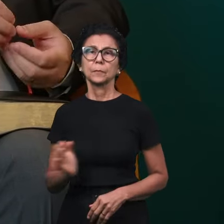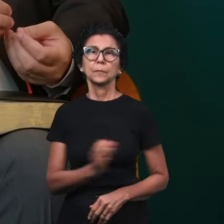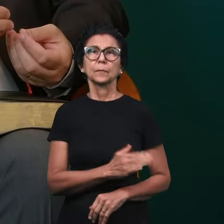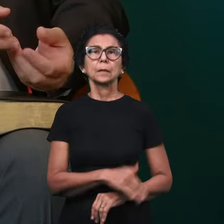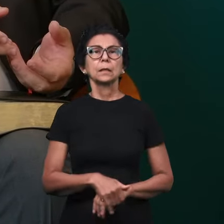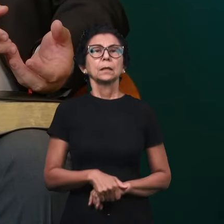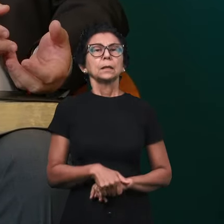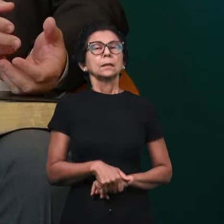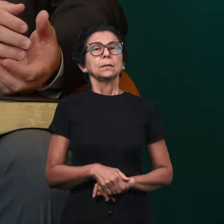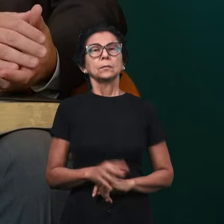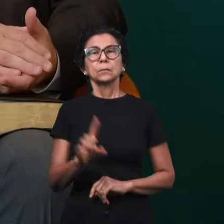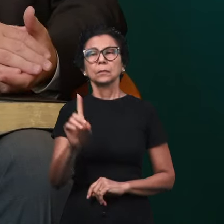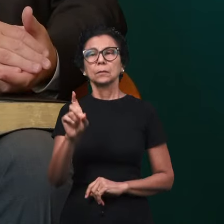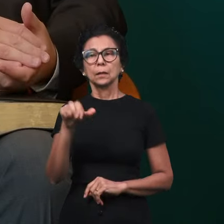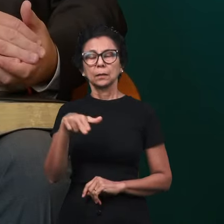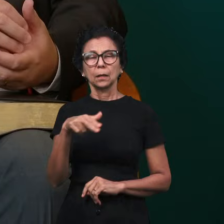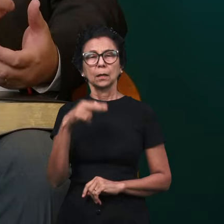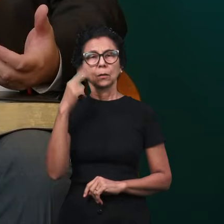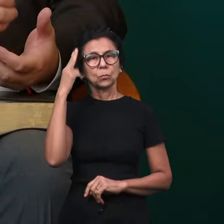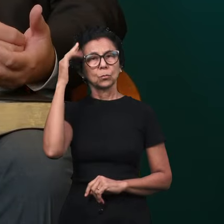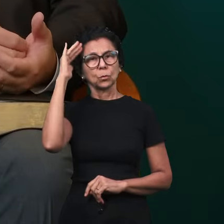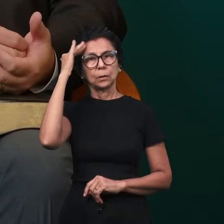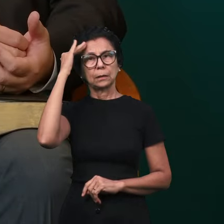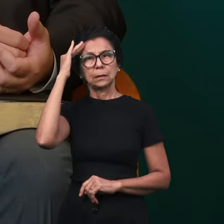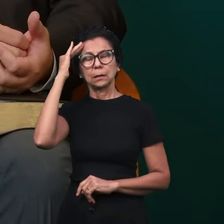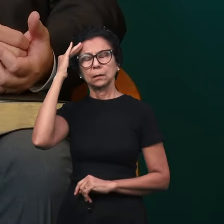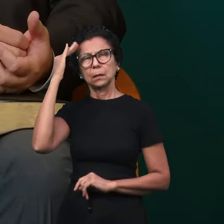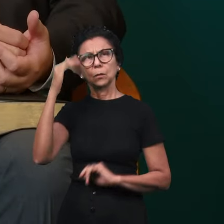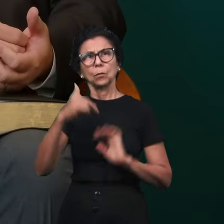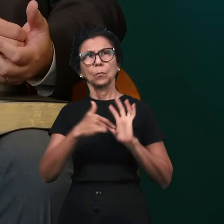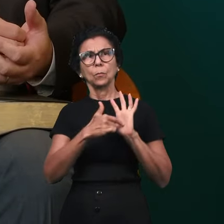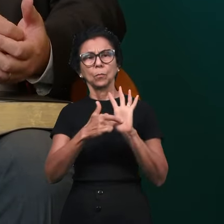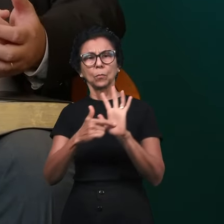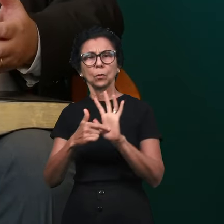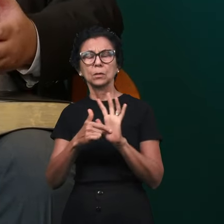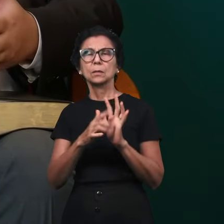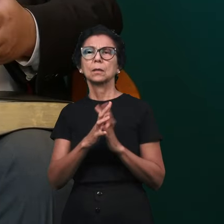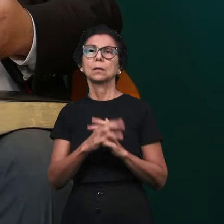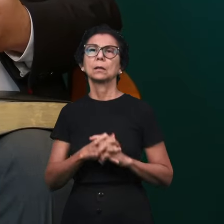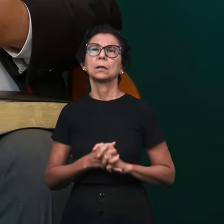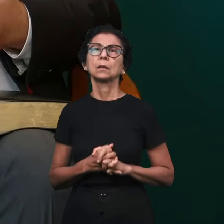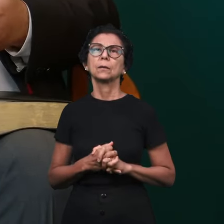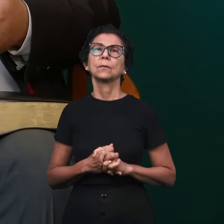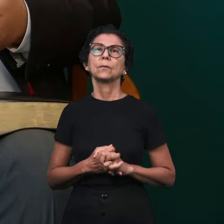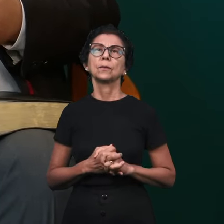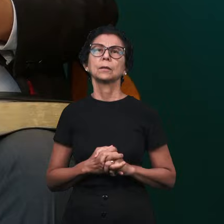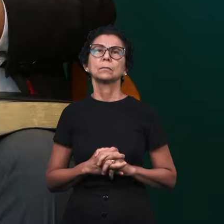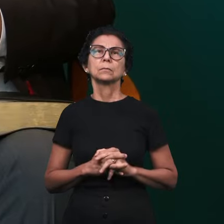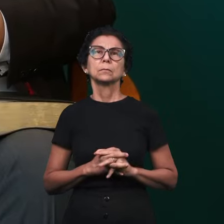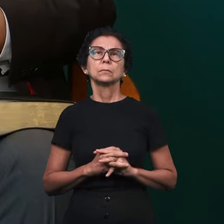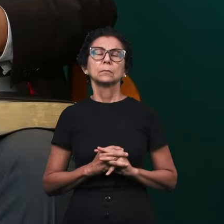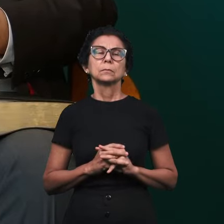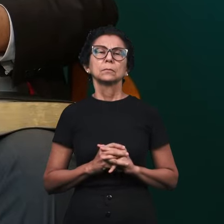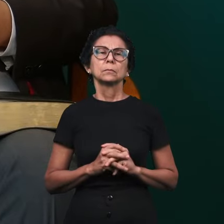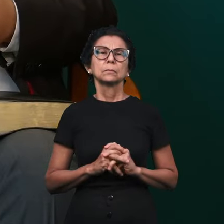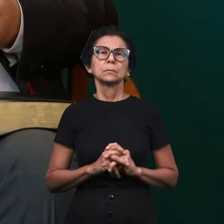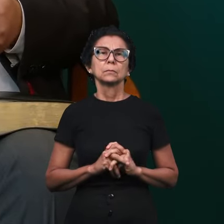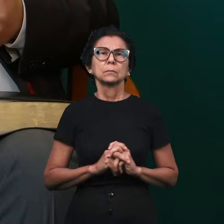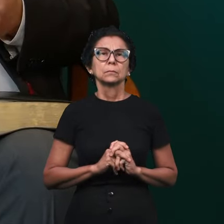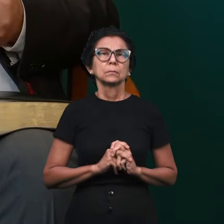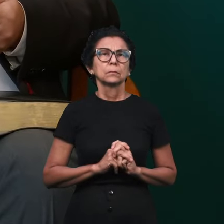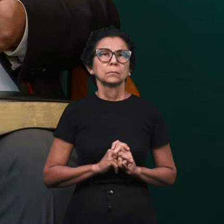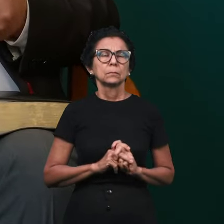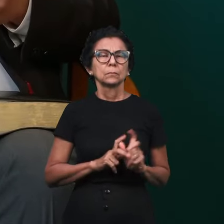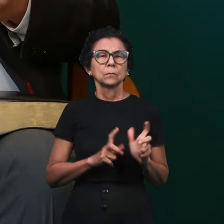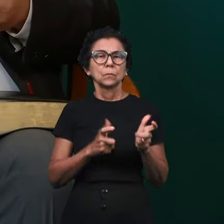a interpretação desse sonho mostravam os reinos que até hoje eles seguiriam até o dia